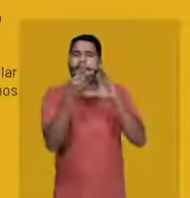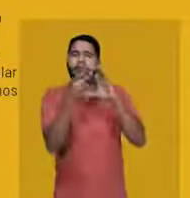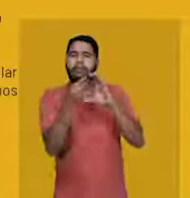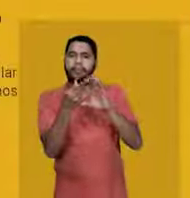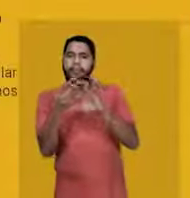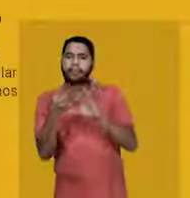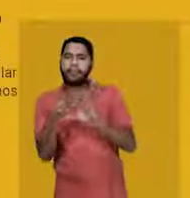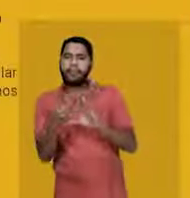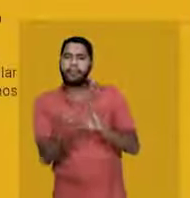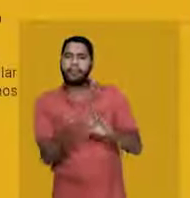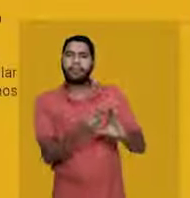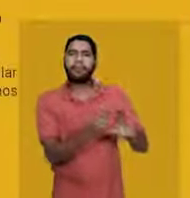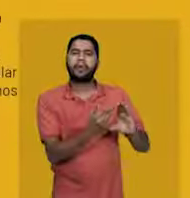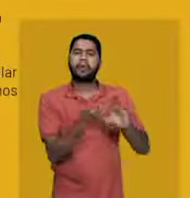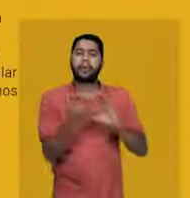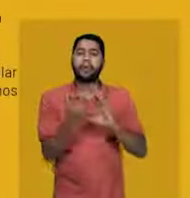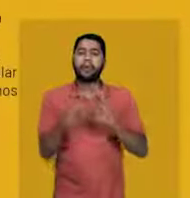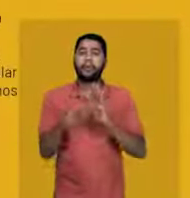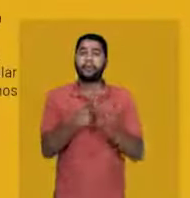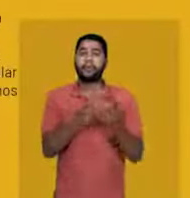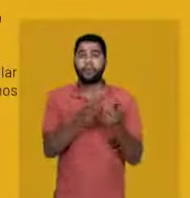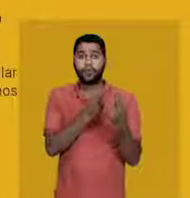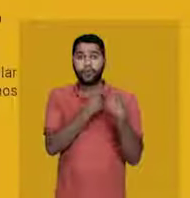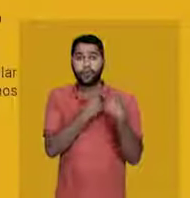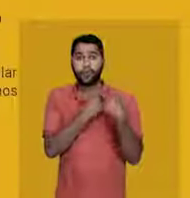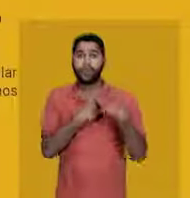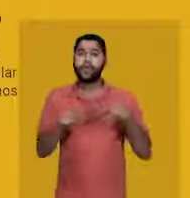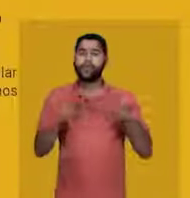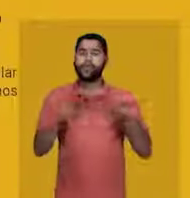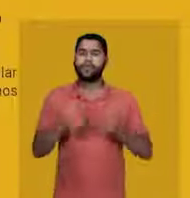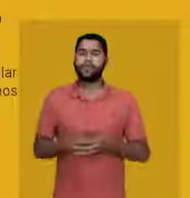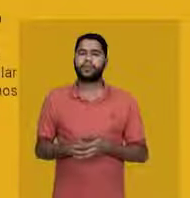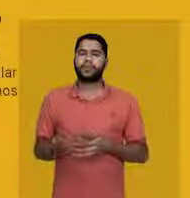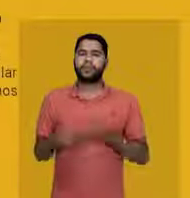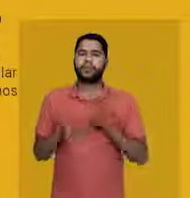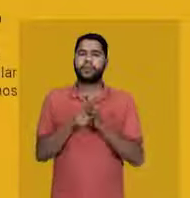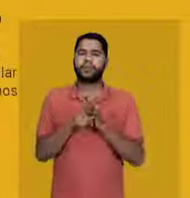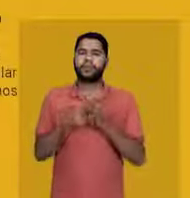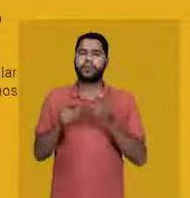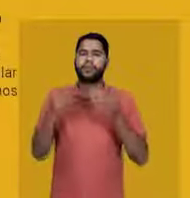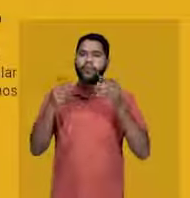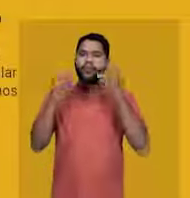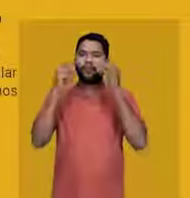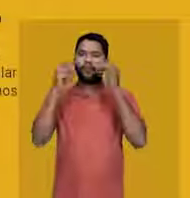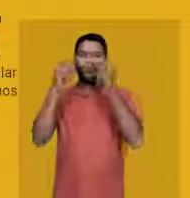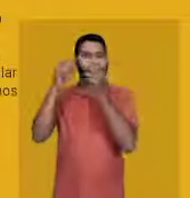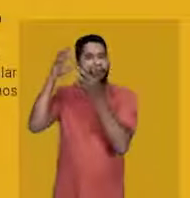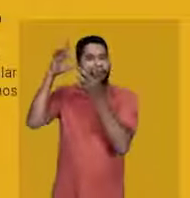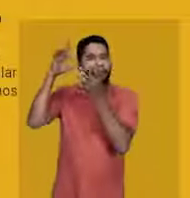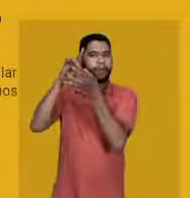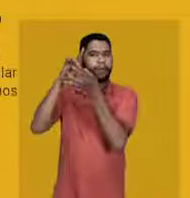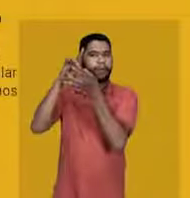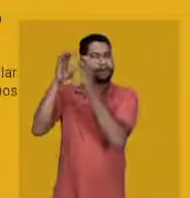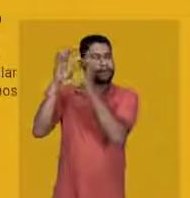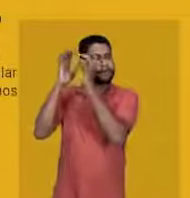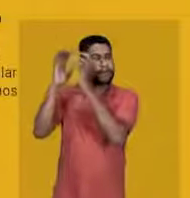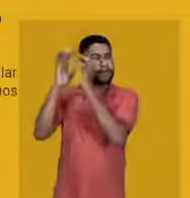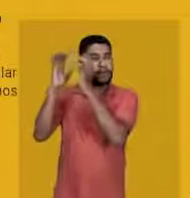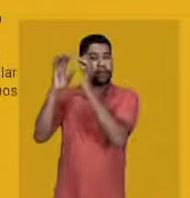células, que são as responsáveis por enviar impulsos nervosos ao cérebro. Um dos